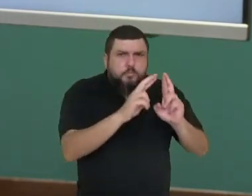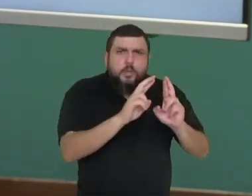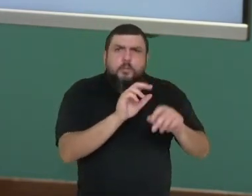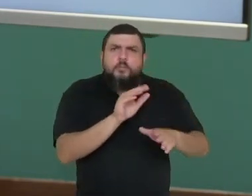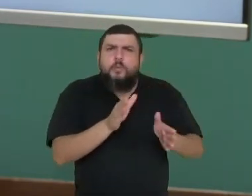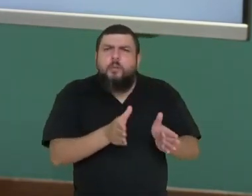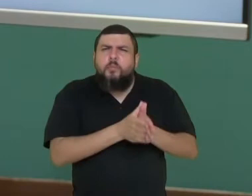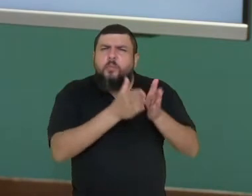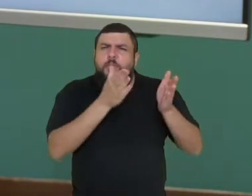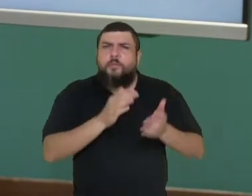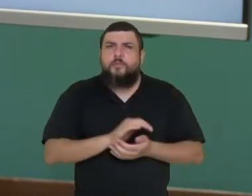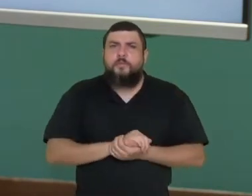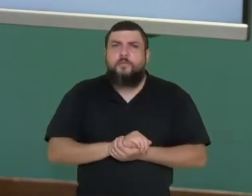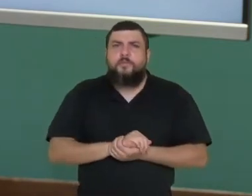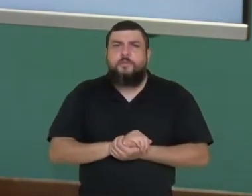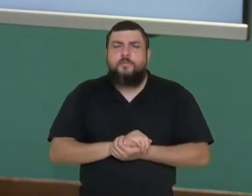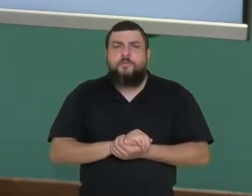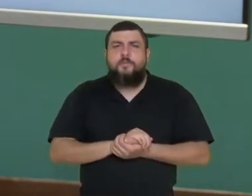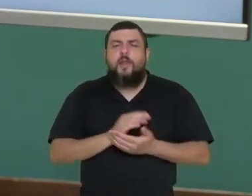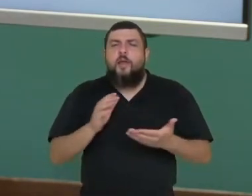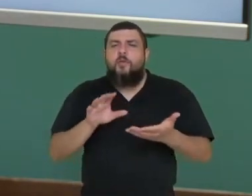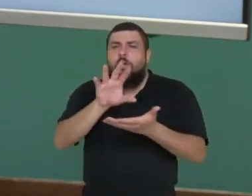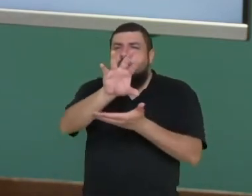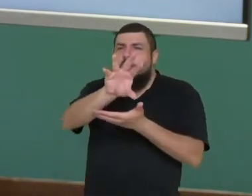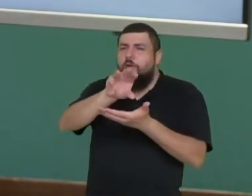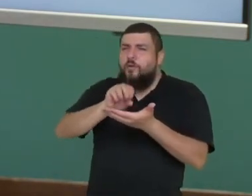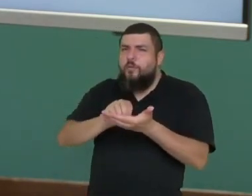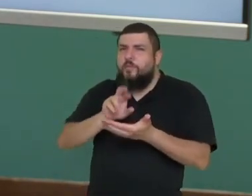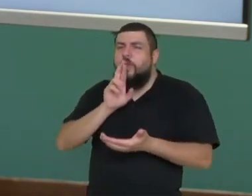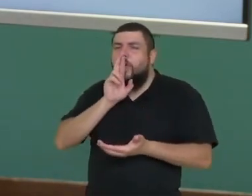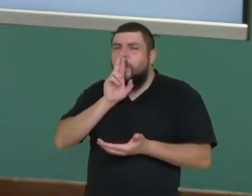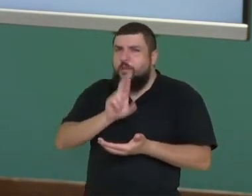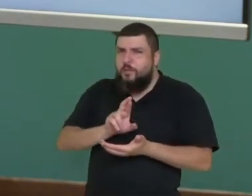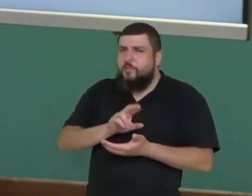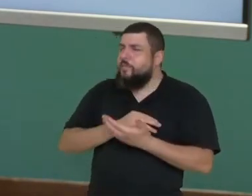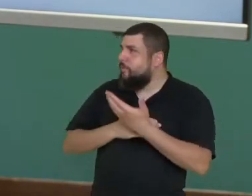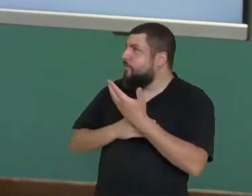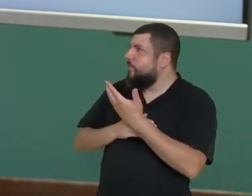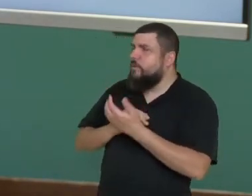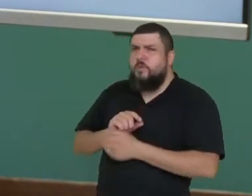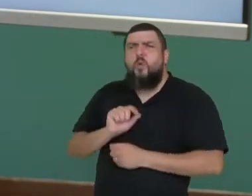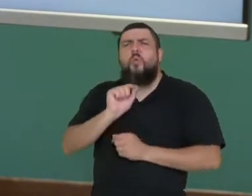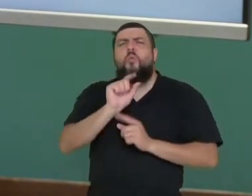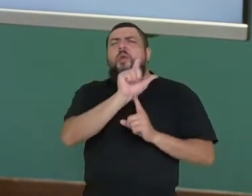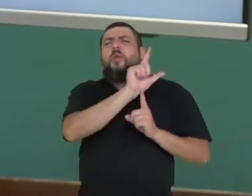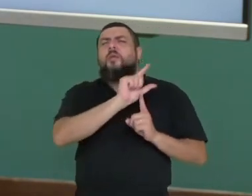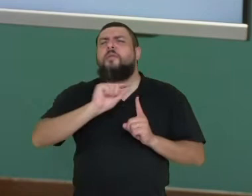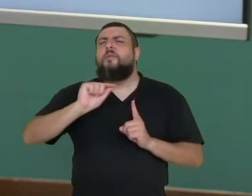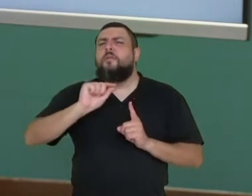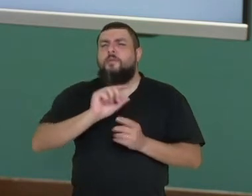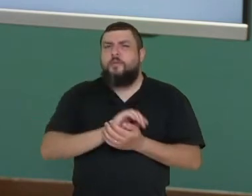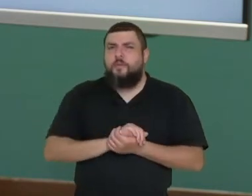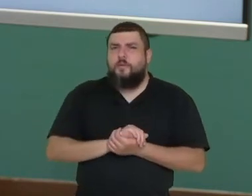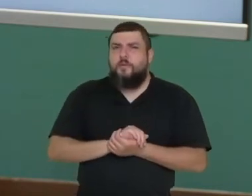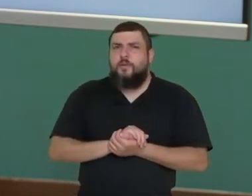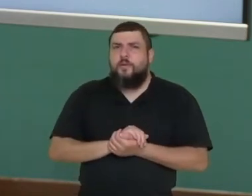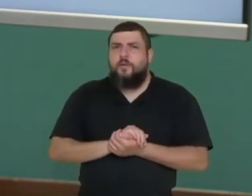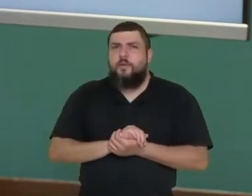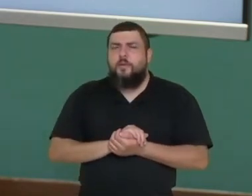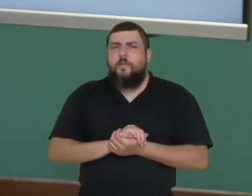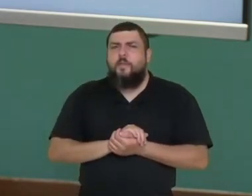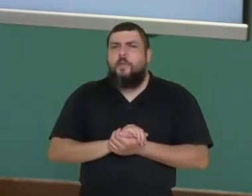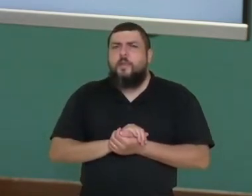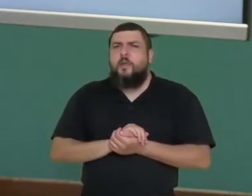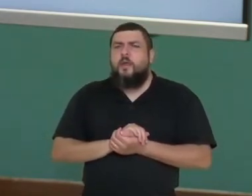necessitados. Agora, copie em seu caderno e responda a galerinha do 6º ano. O que é islamismo? Ou melhor, cite um